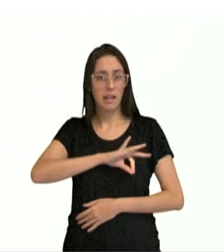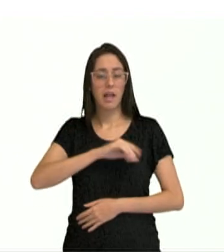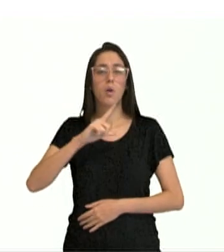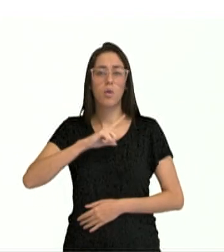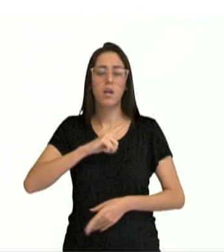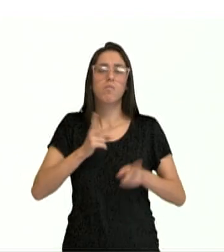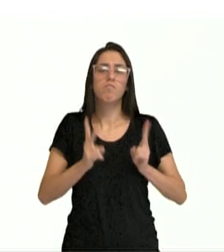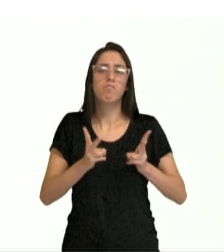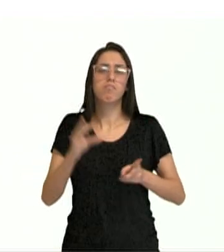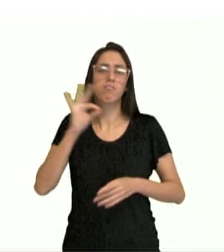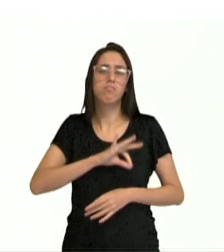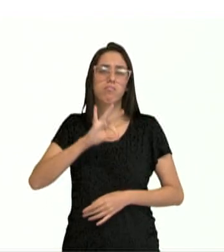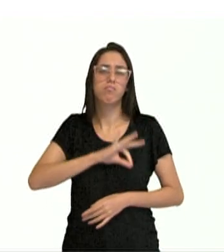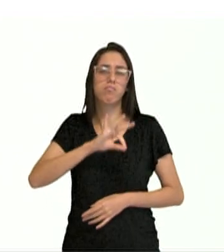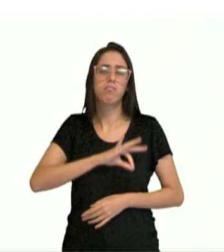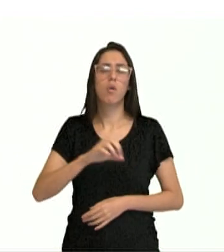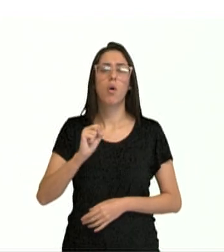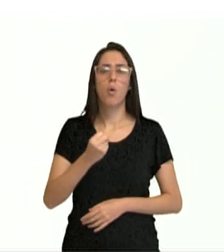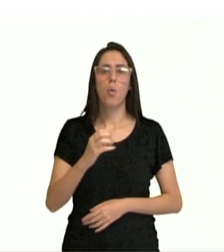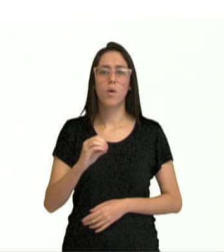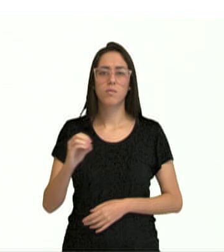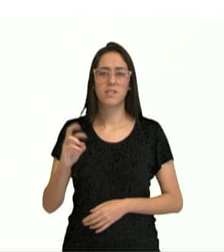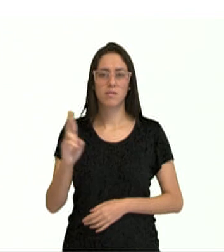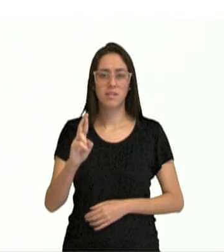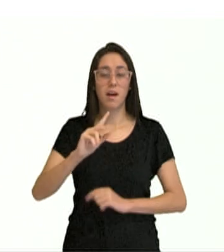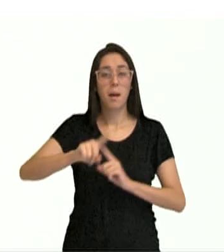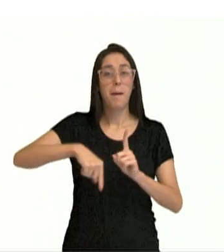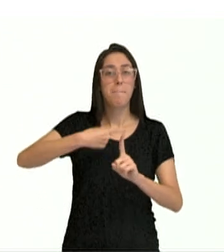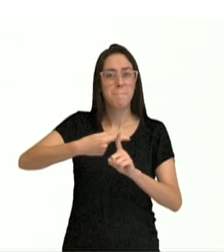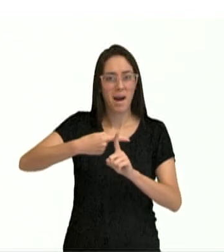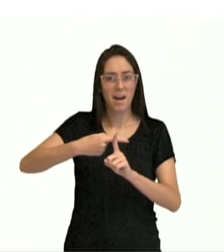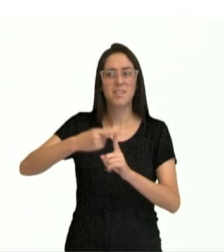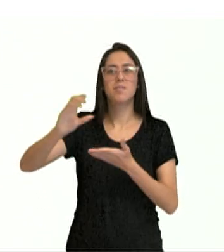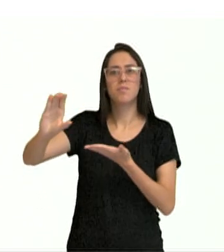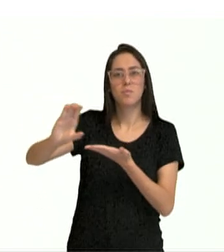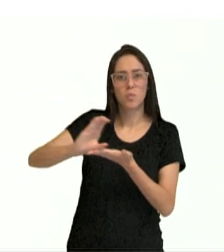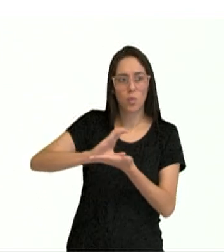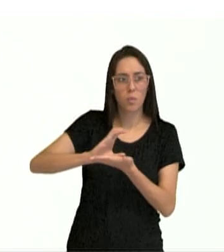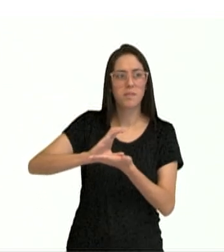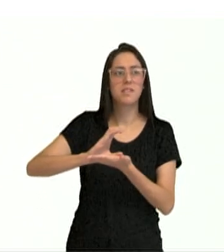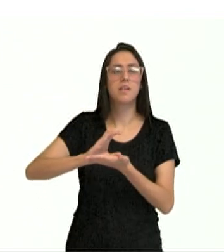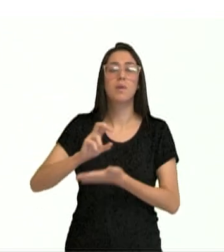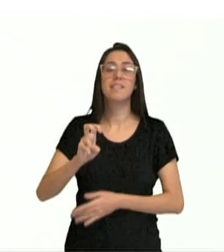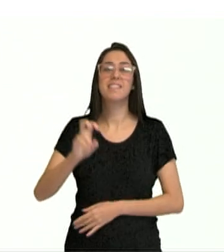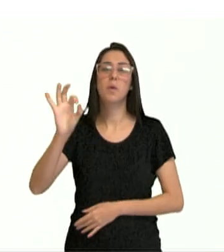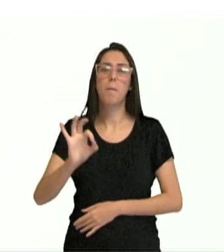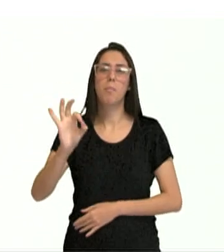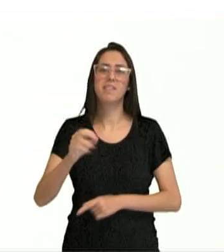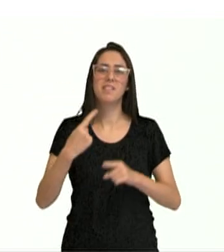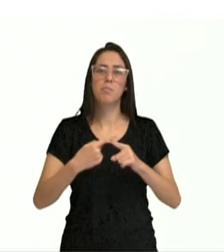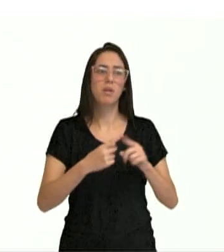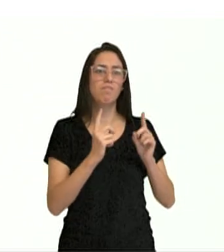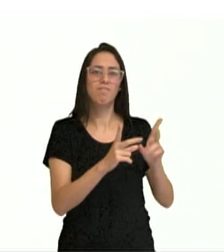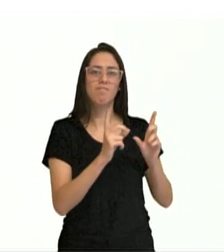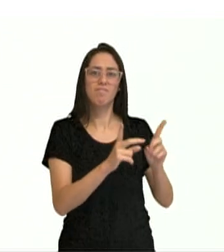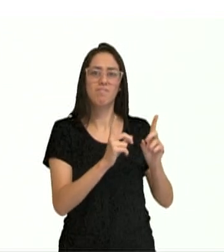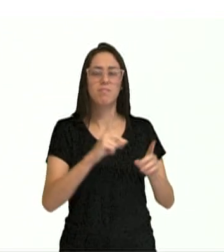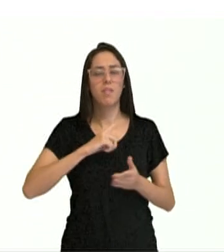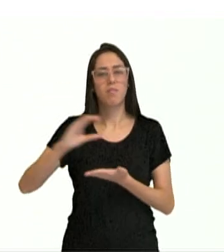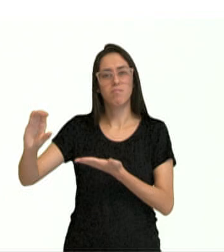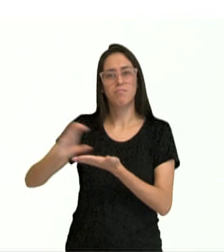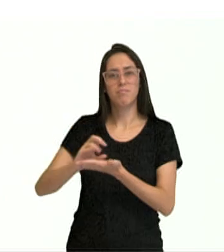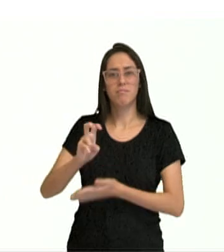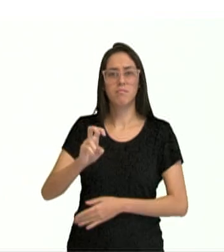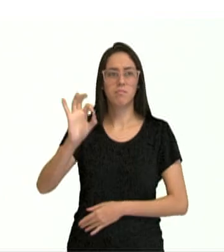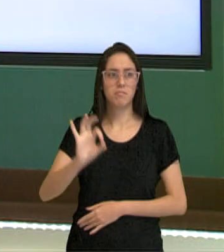de R$ 800, adicionada a uma comissão de 5% das suas vendas. Qual será o seu salário se ela